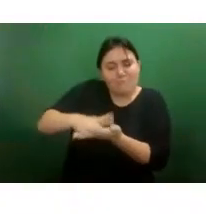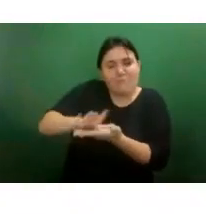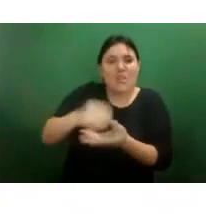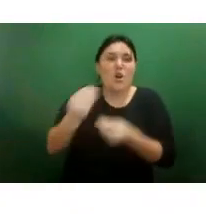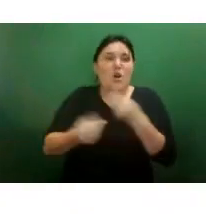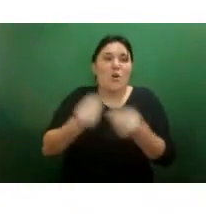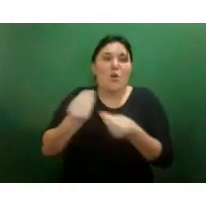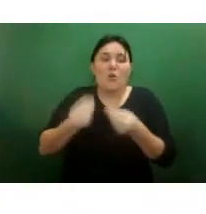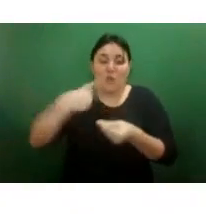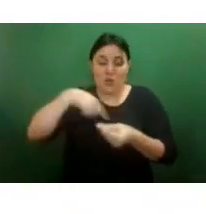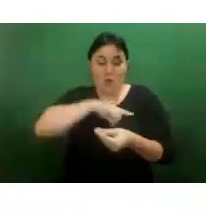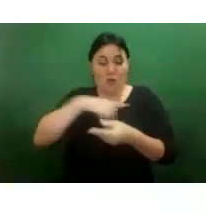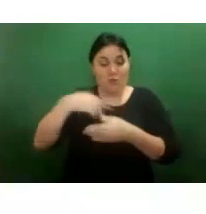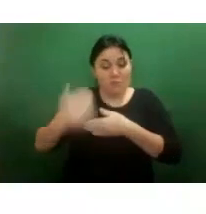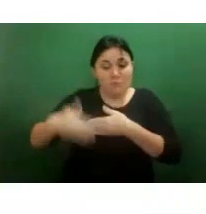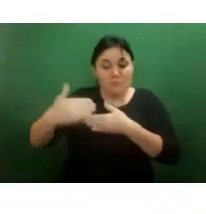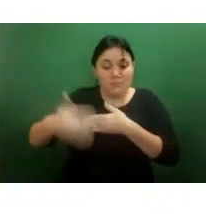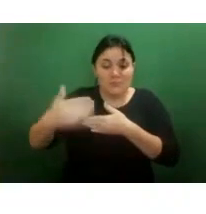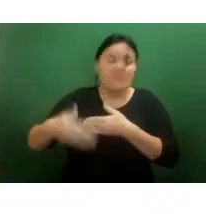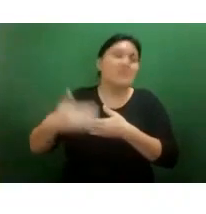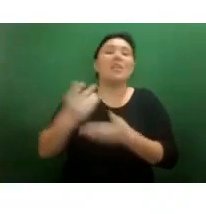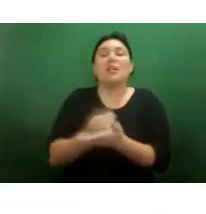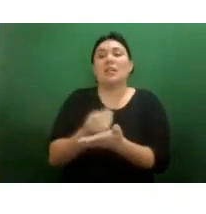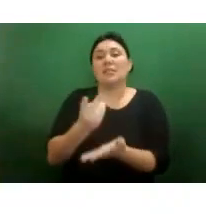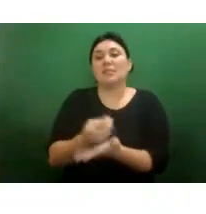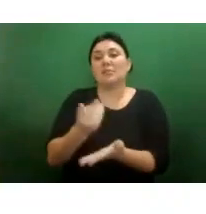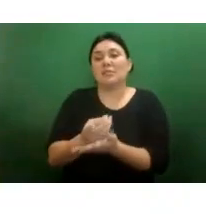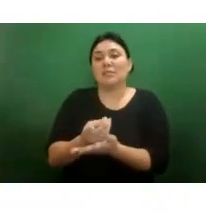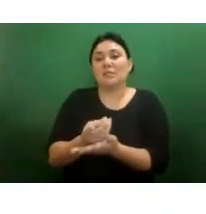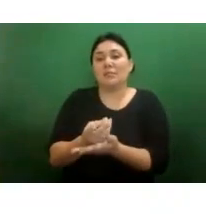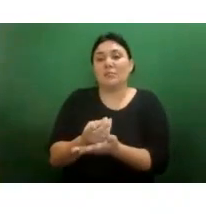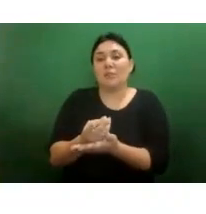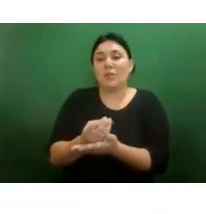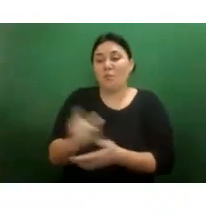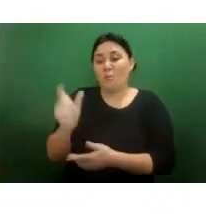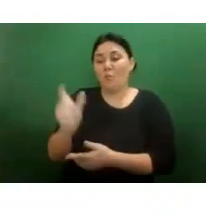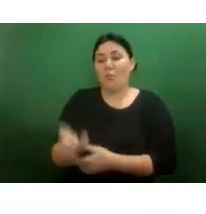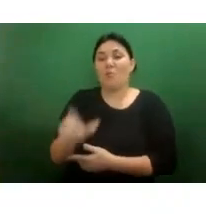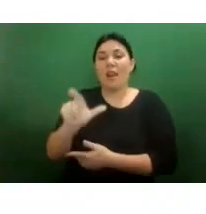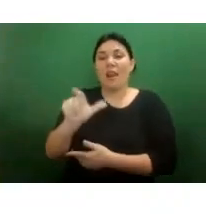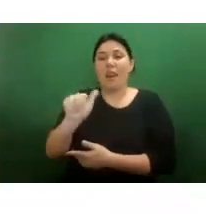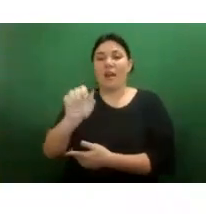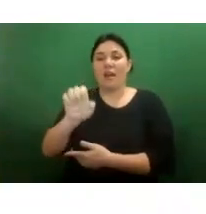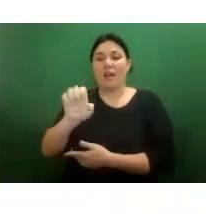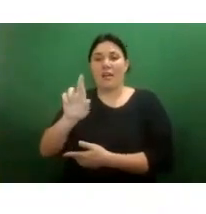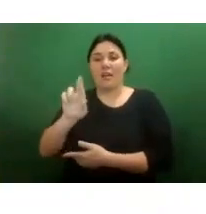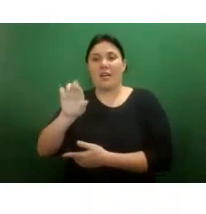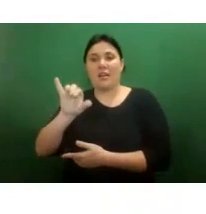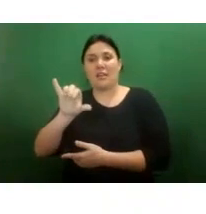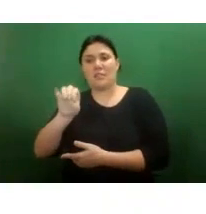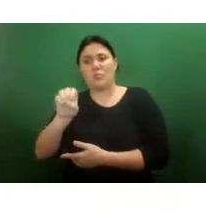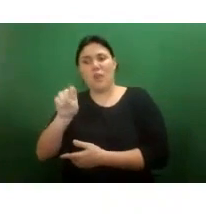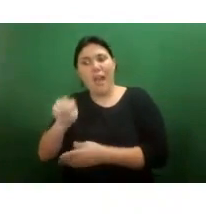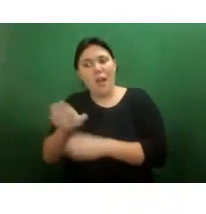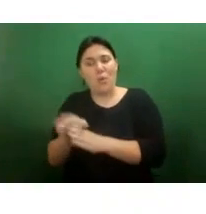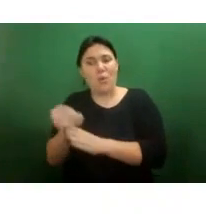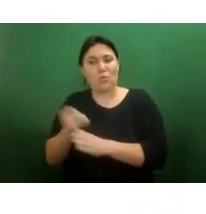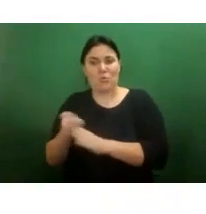ia atualizando e passando para o nosso consultor Laércio Santana, que tem também uma forma